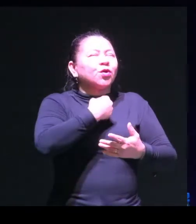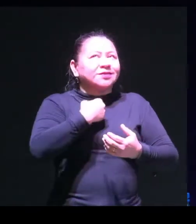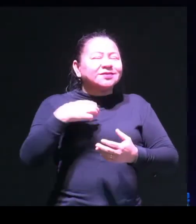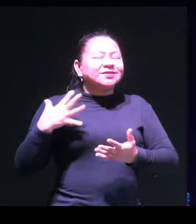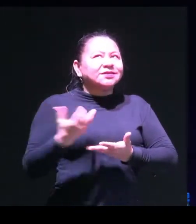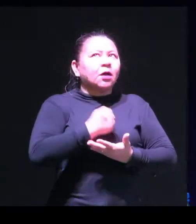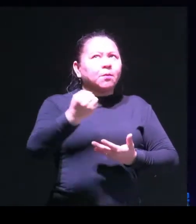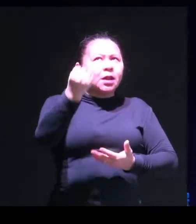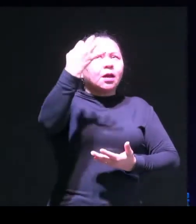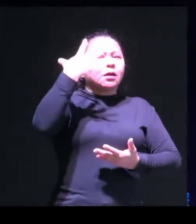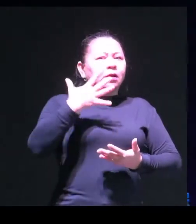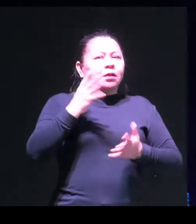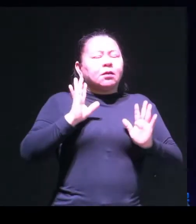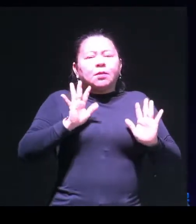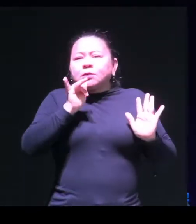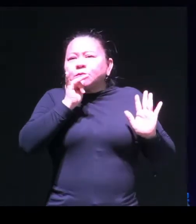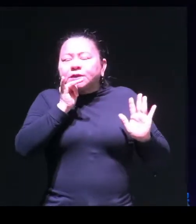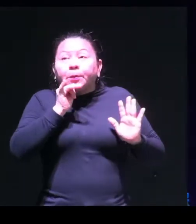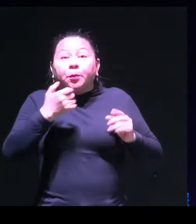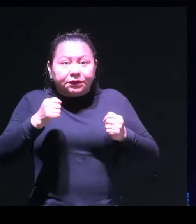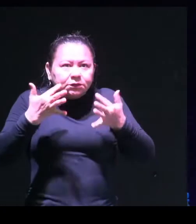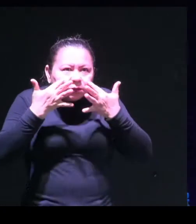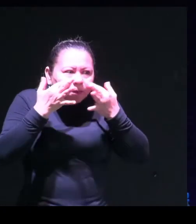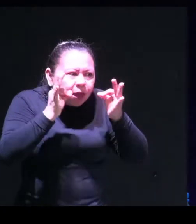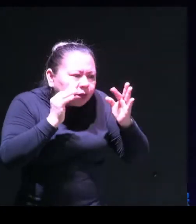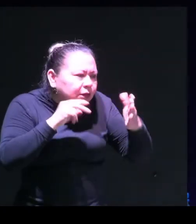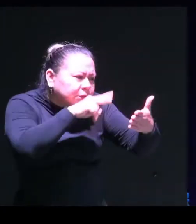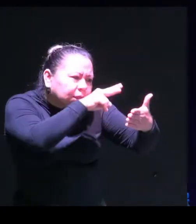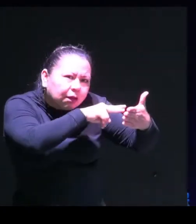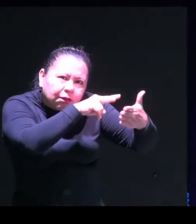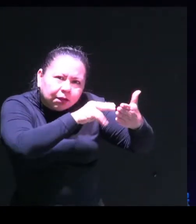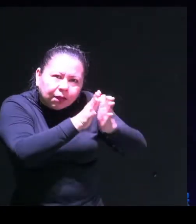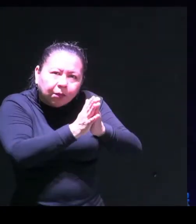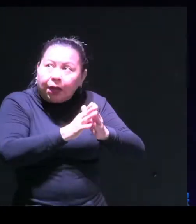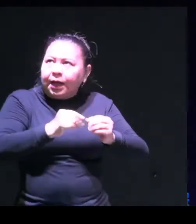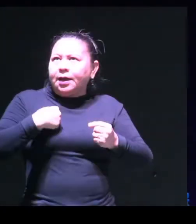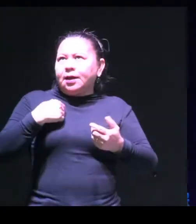graça. Mas eu não quero ser um desinformado que seja ser pego de